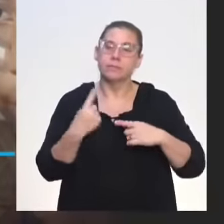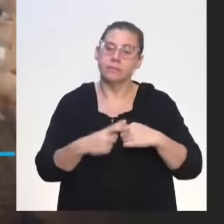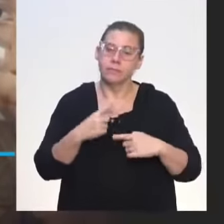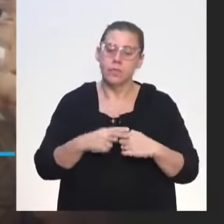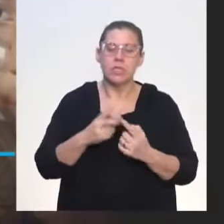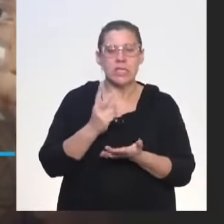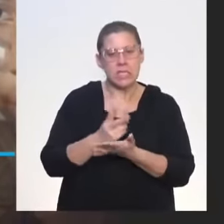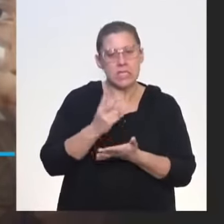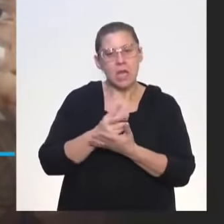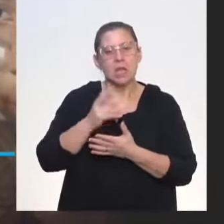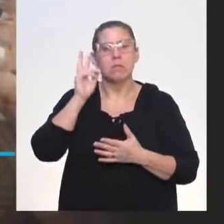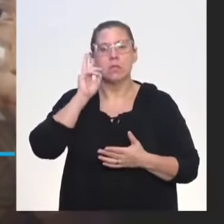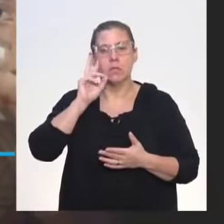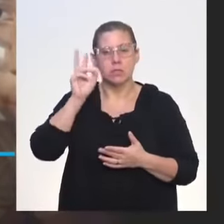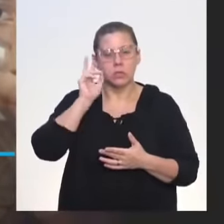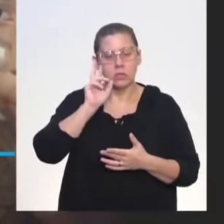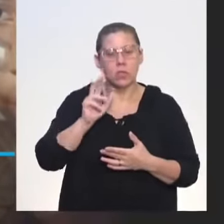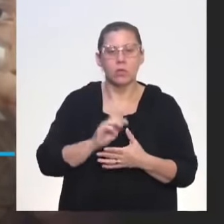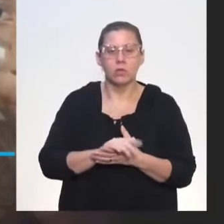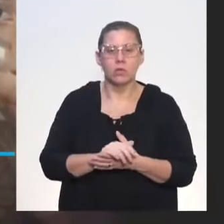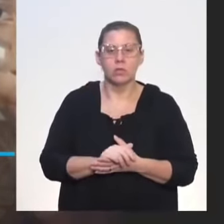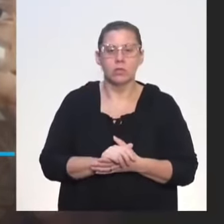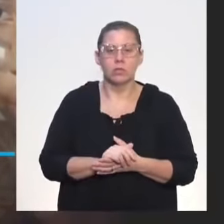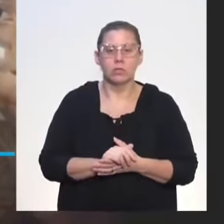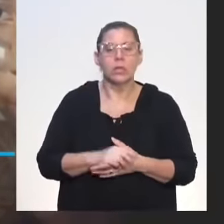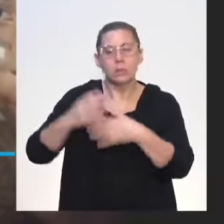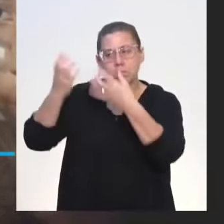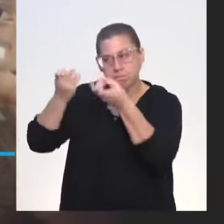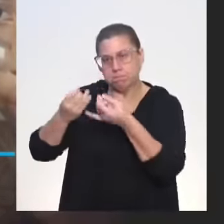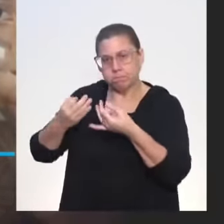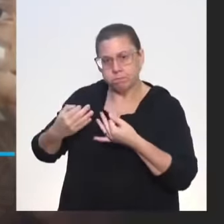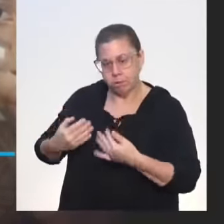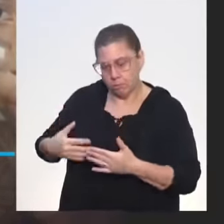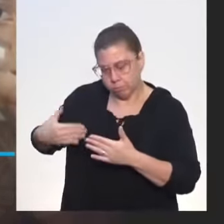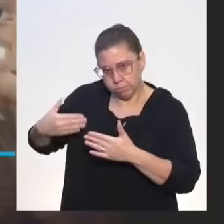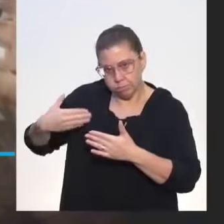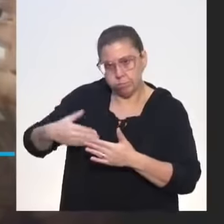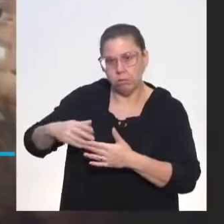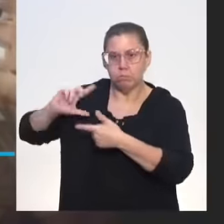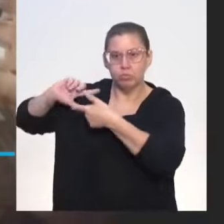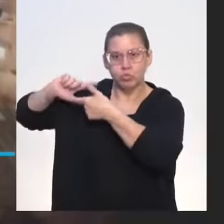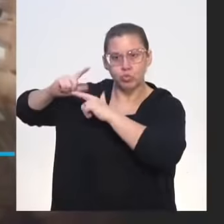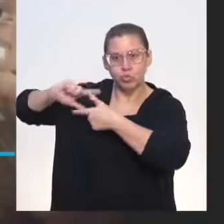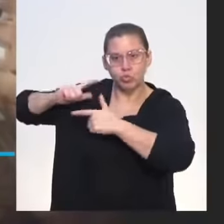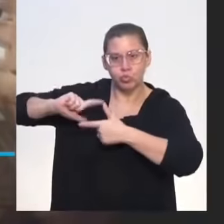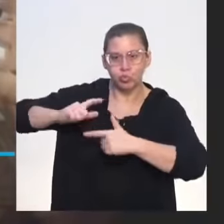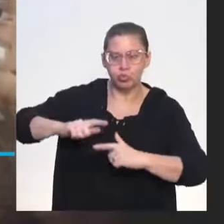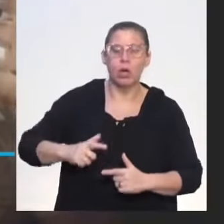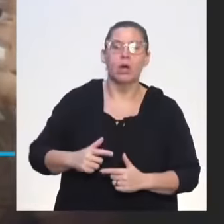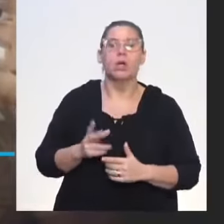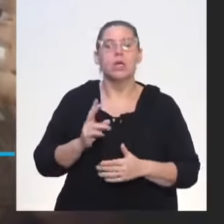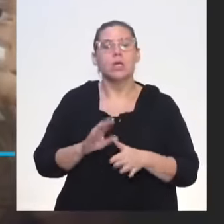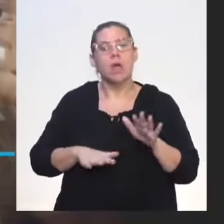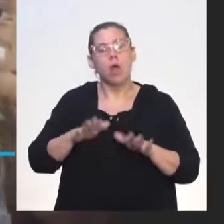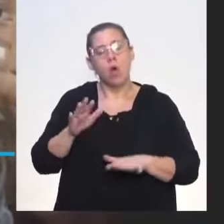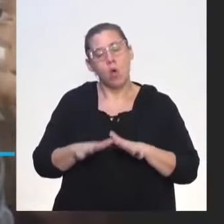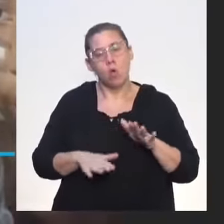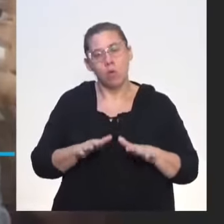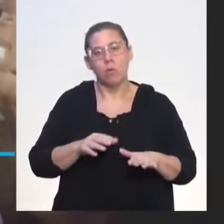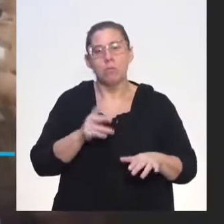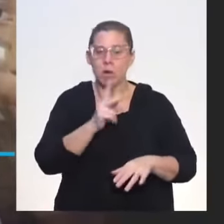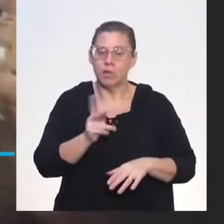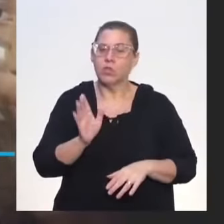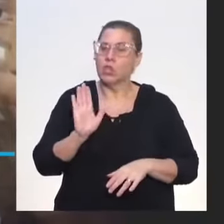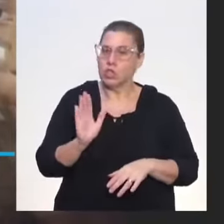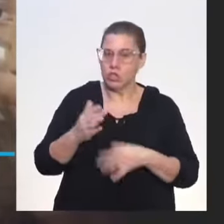essas histórias elas vão sendo contadas e passadas de geração em geração, e algumas vezes, como a professora